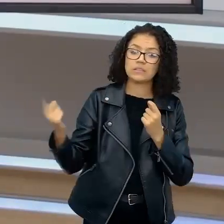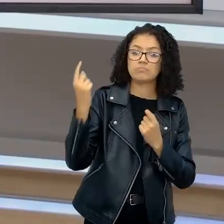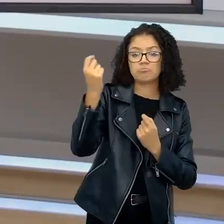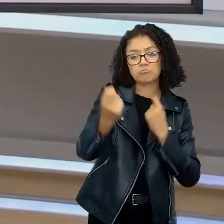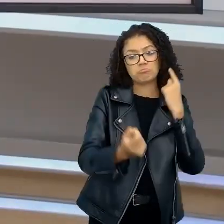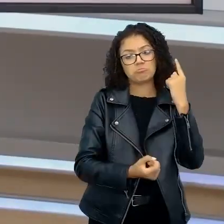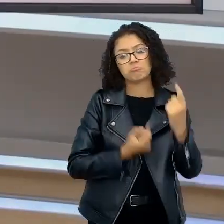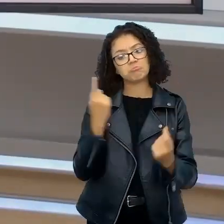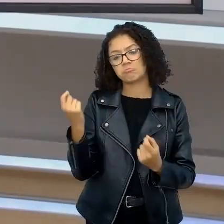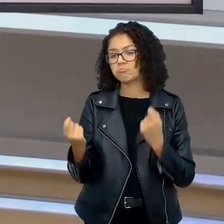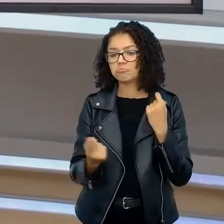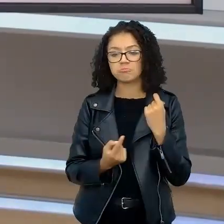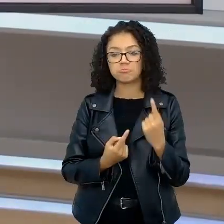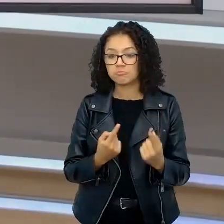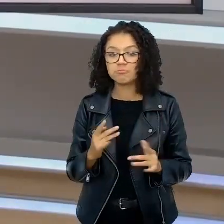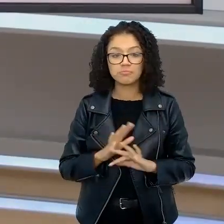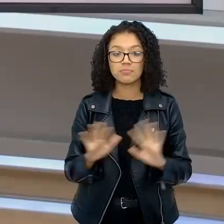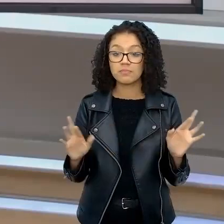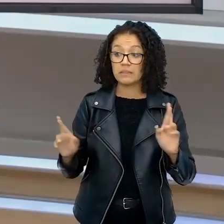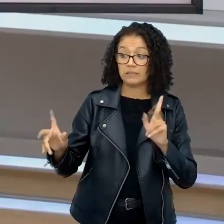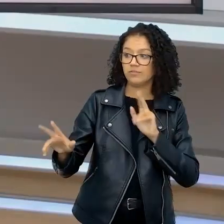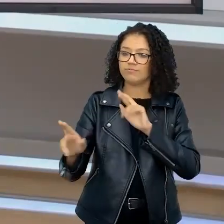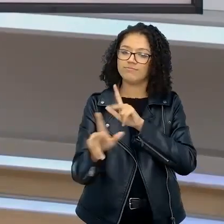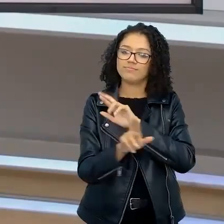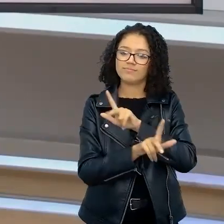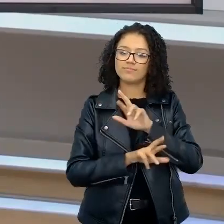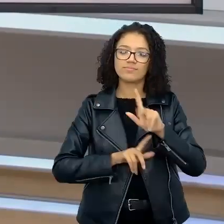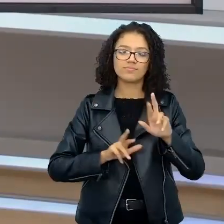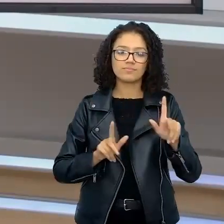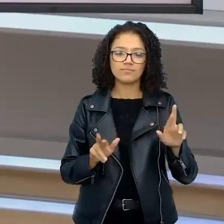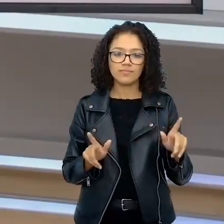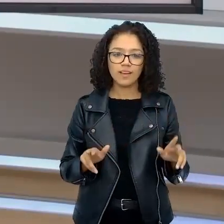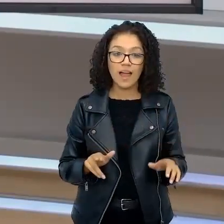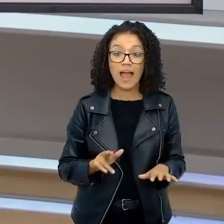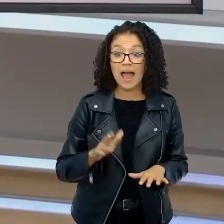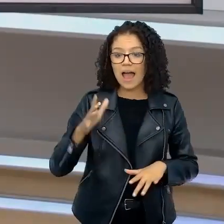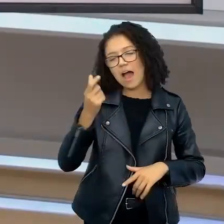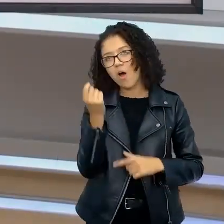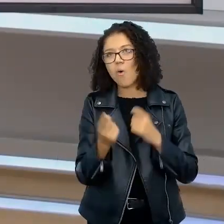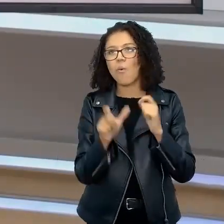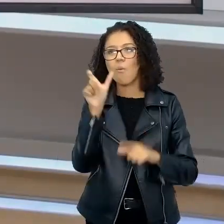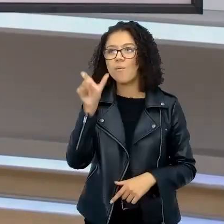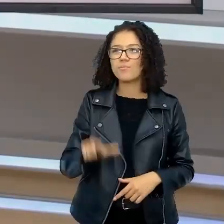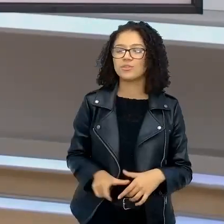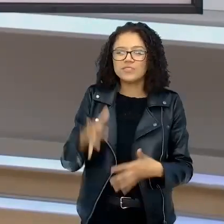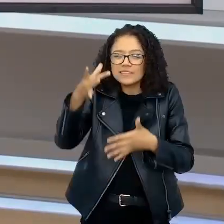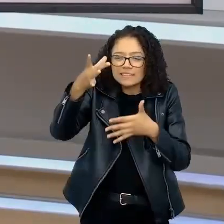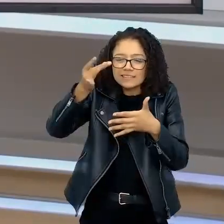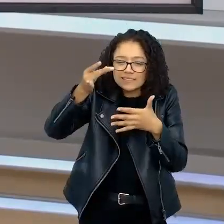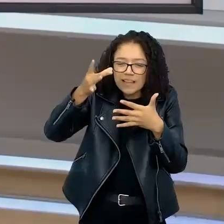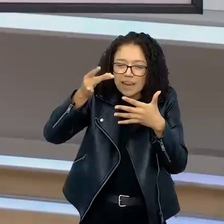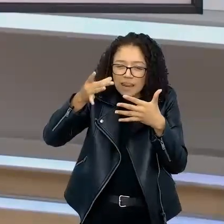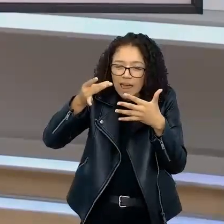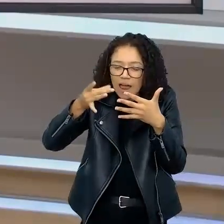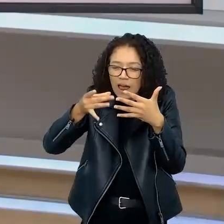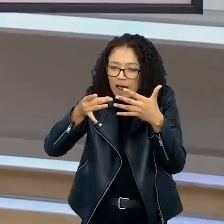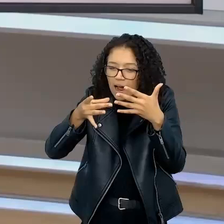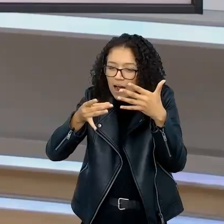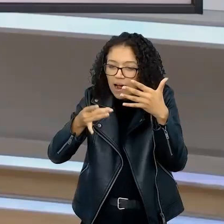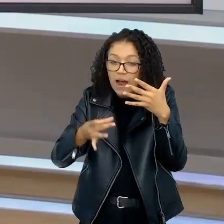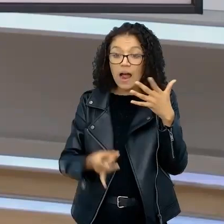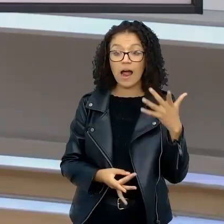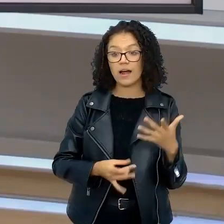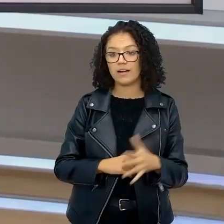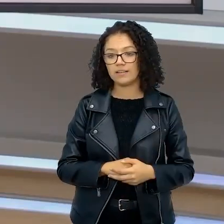gente tem as especificidades de cada relato, a gente tem relatos muito minuciosos, a gente tem relatos com